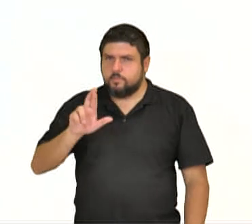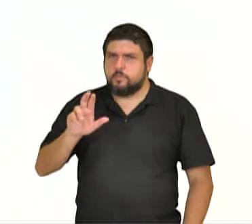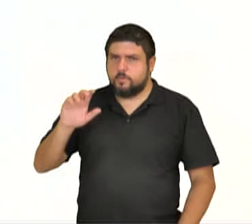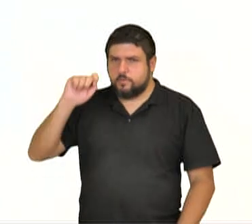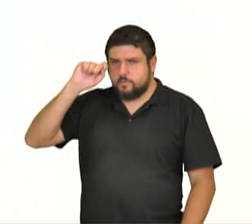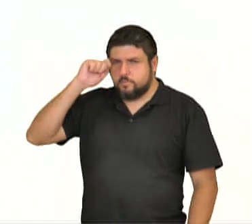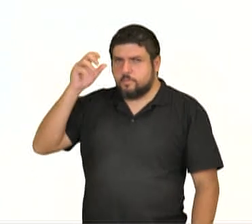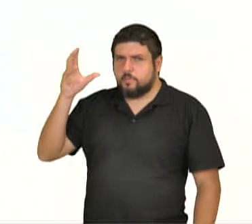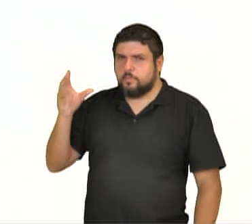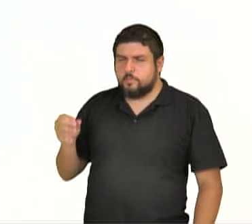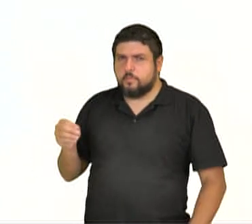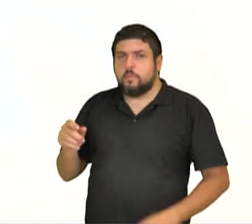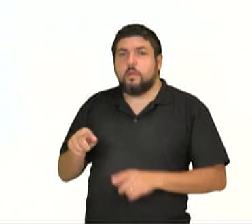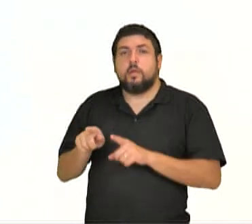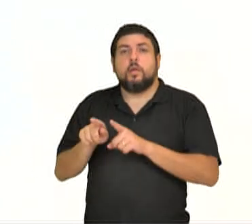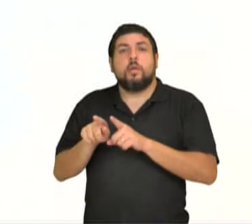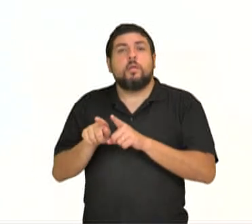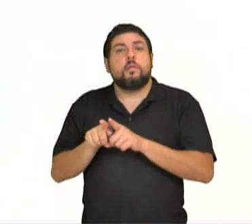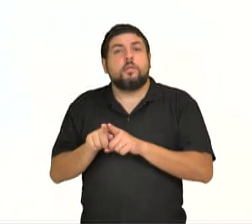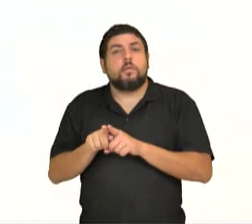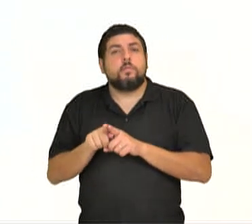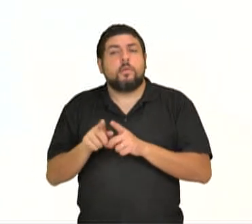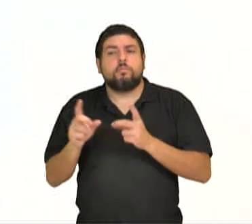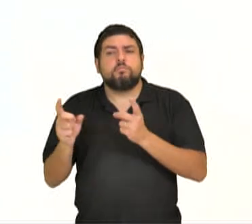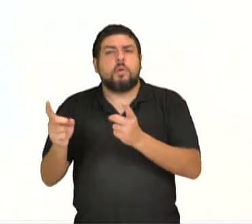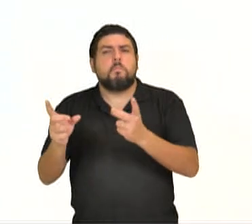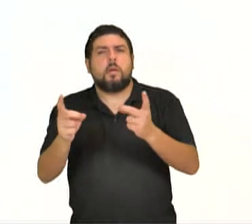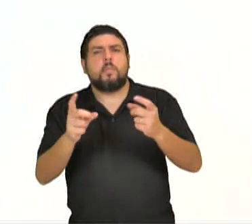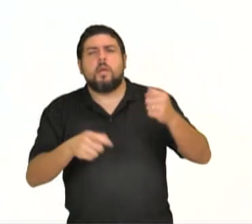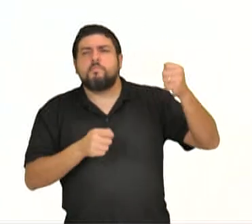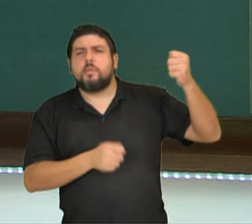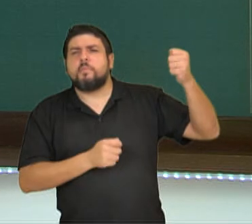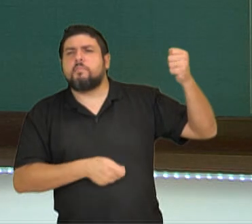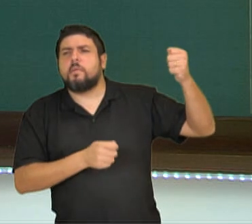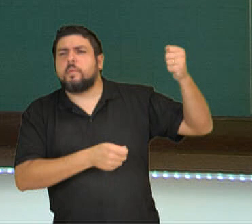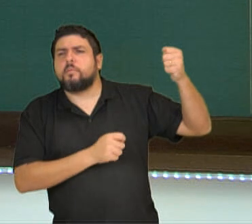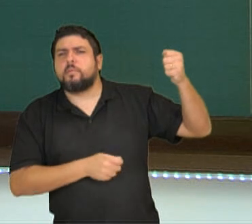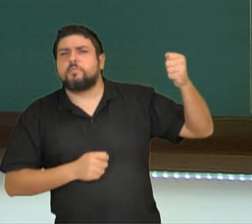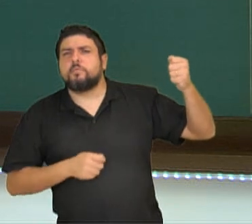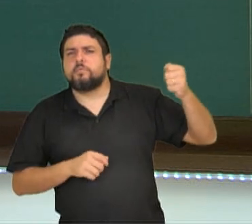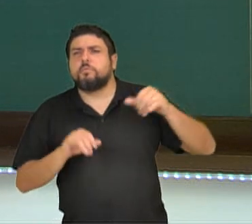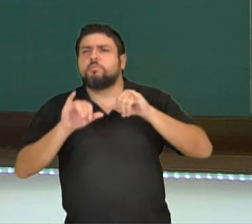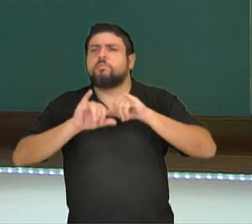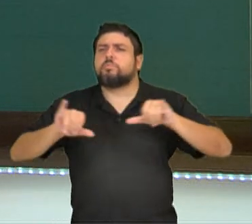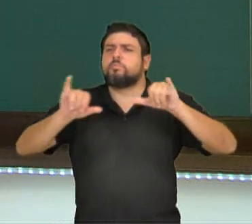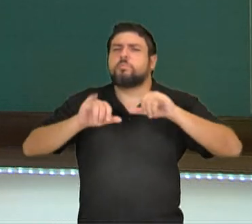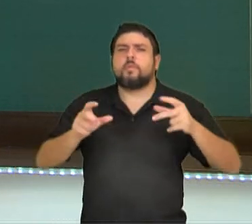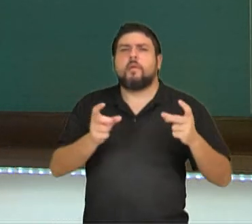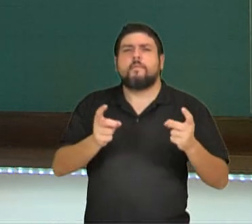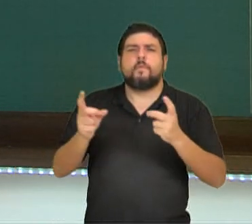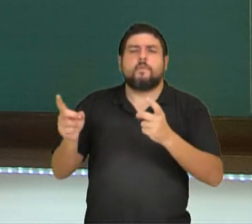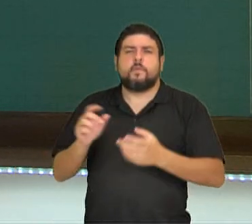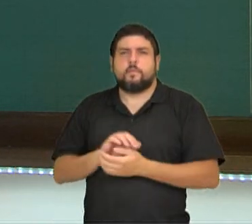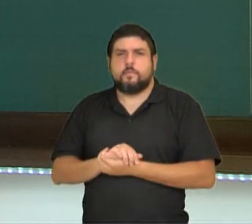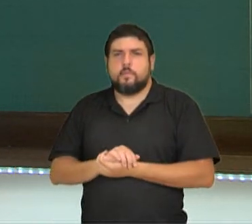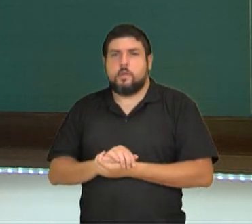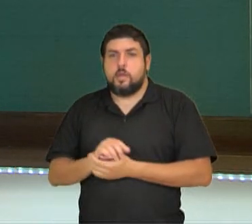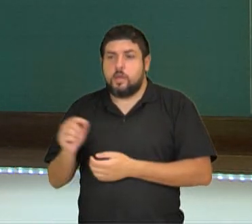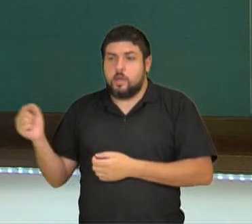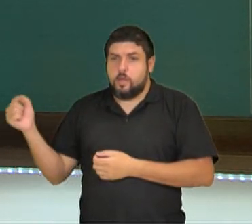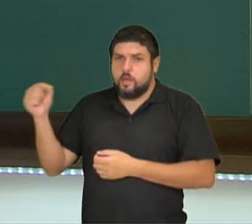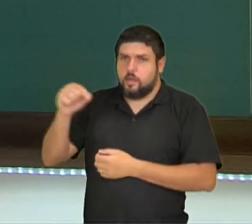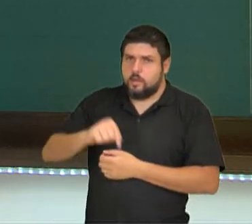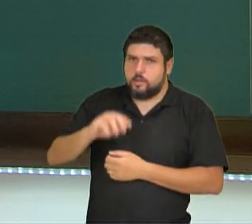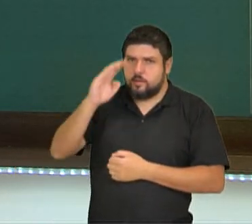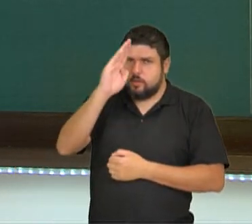e por vendedores ambulantes, como forma de chamar clientes. É incorporado à capoeira no